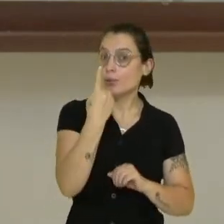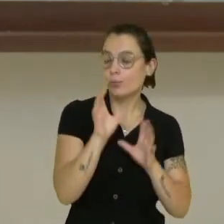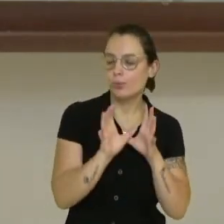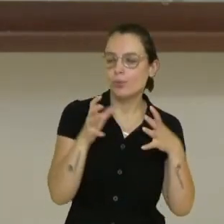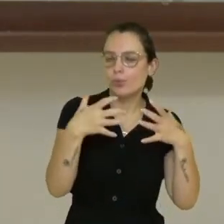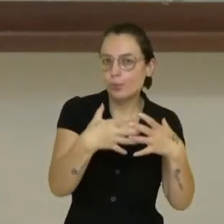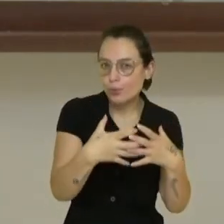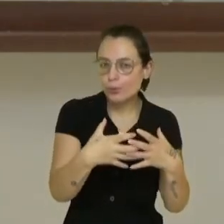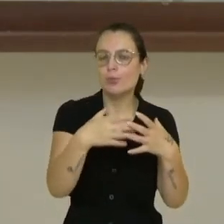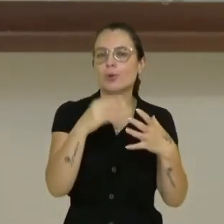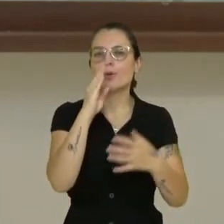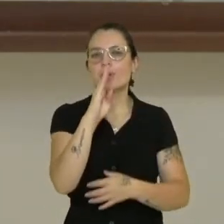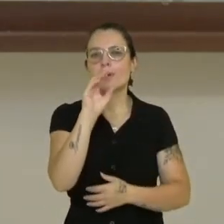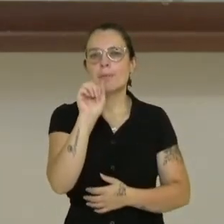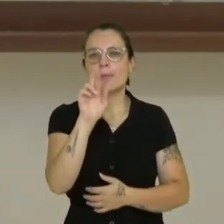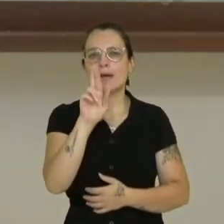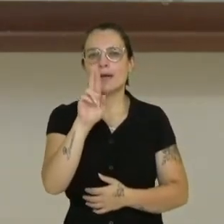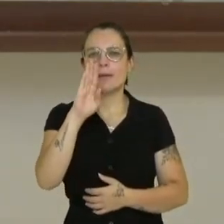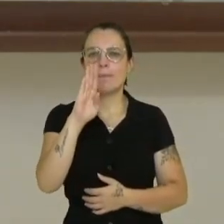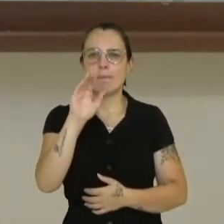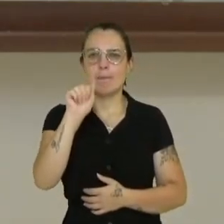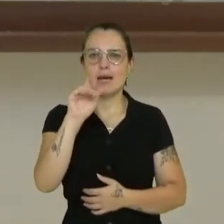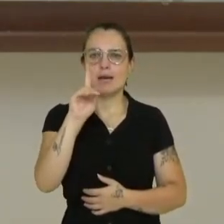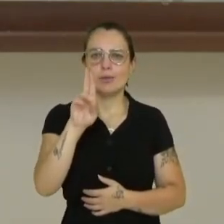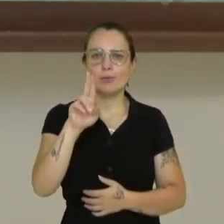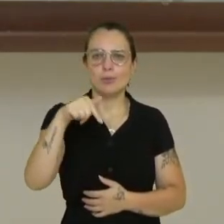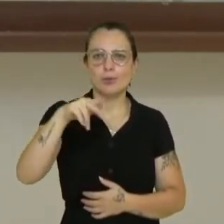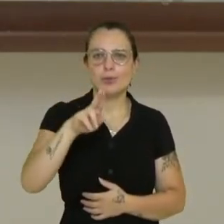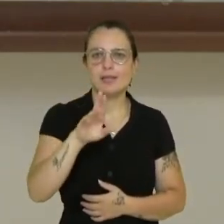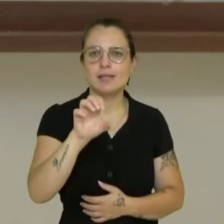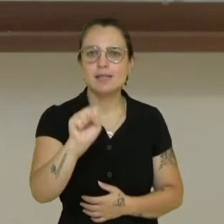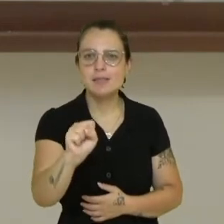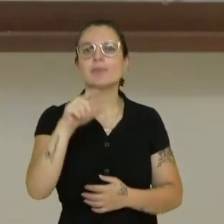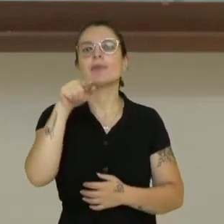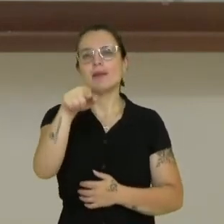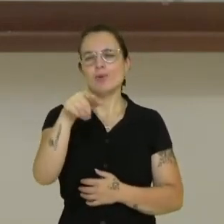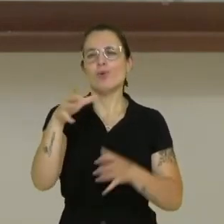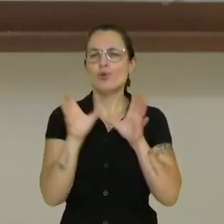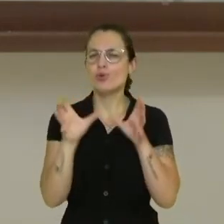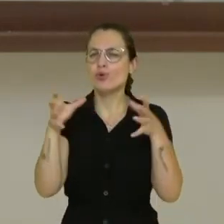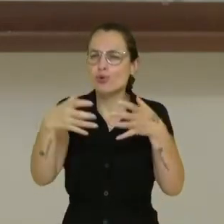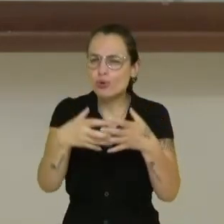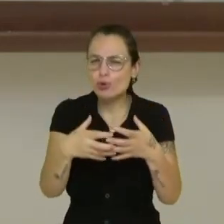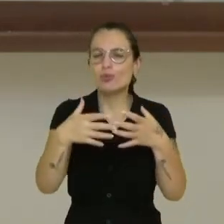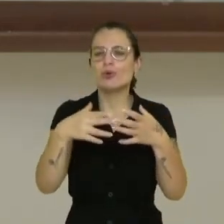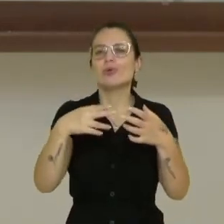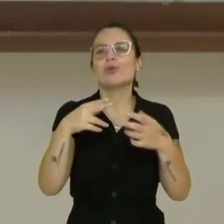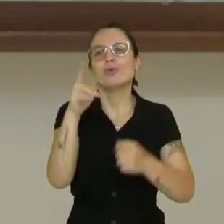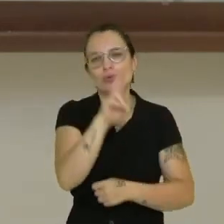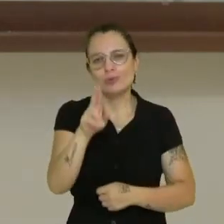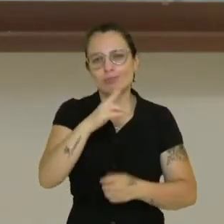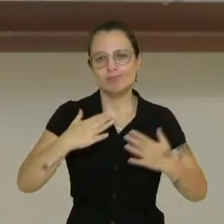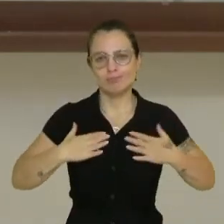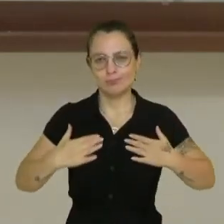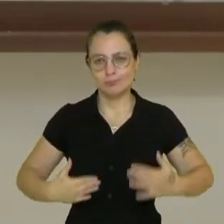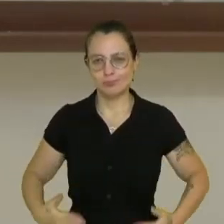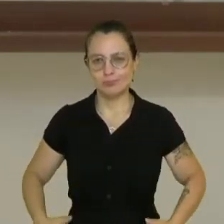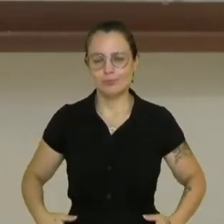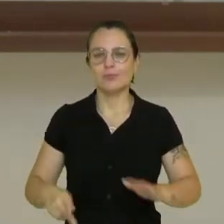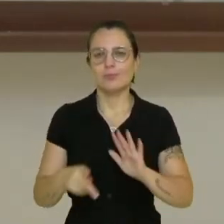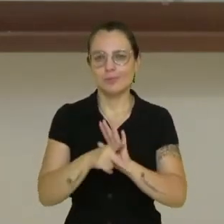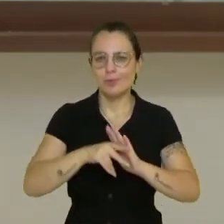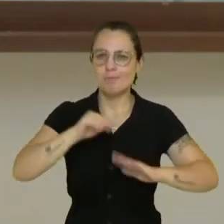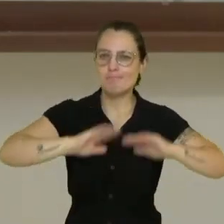e corporais e que, com certeza, você já deve ter ouvido falar desse grupo, porque ele também é famoso